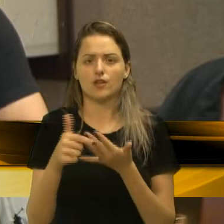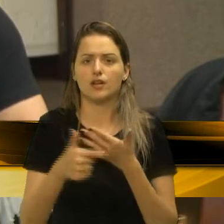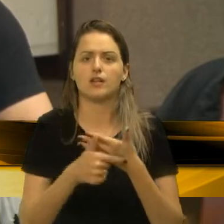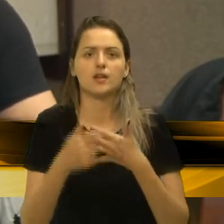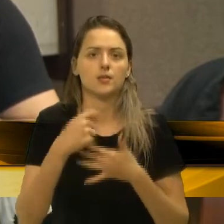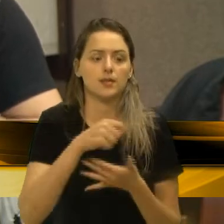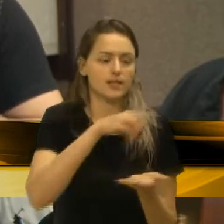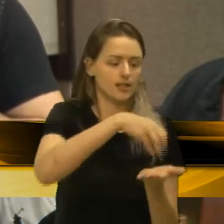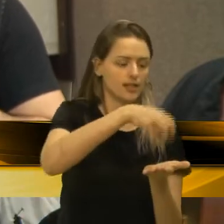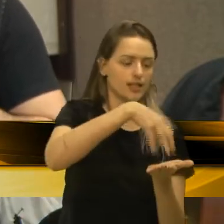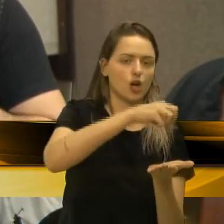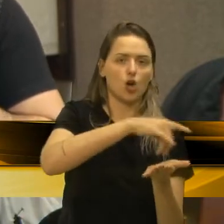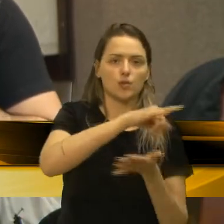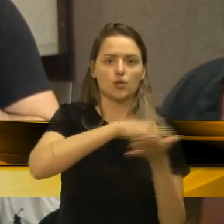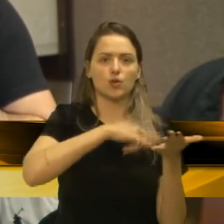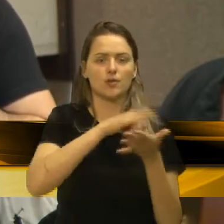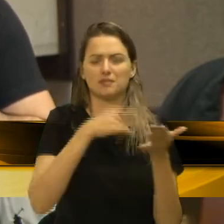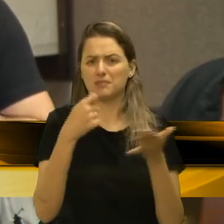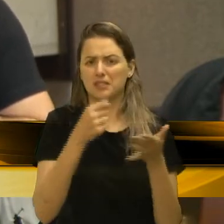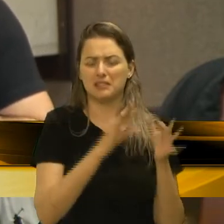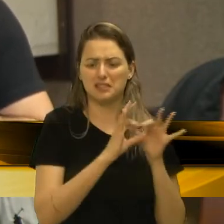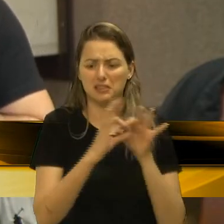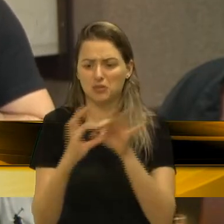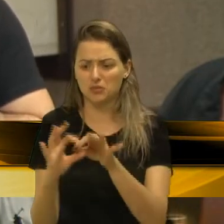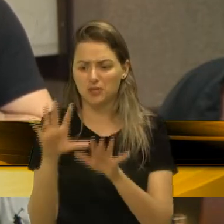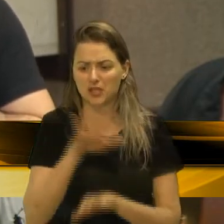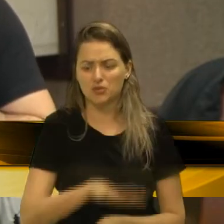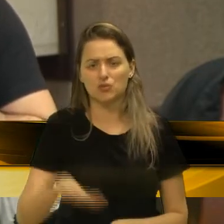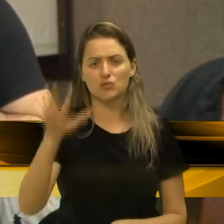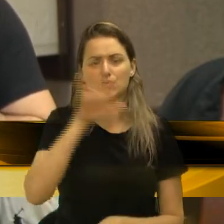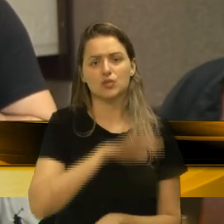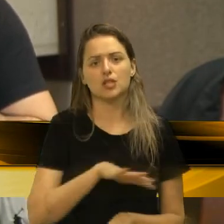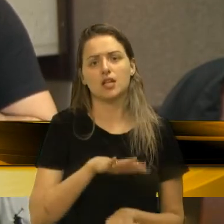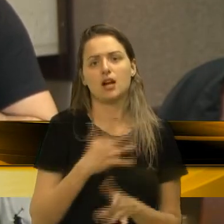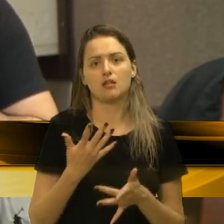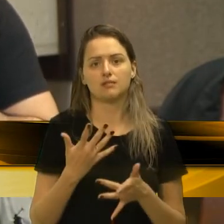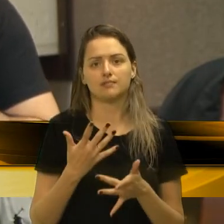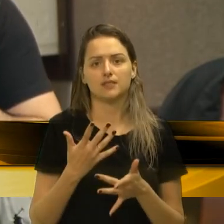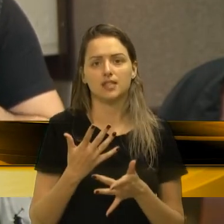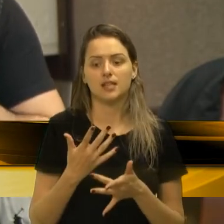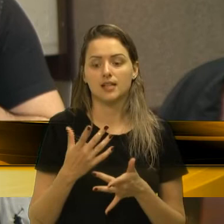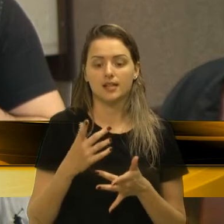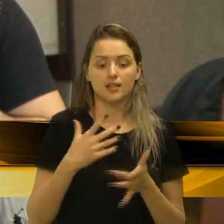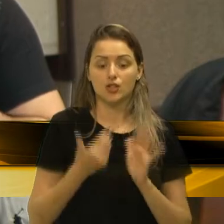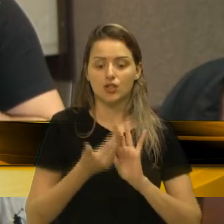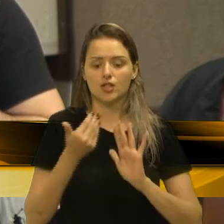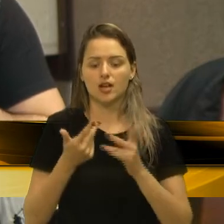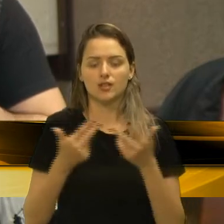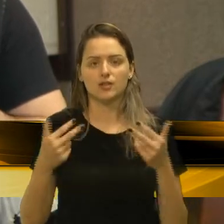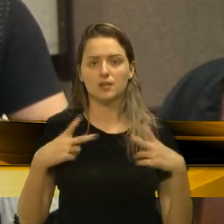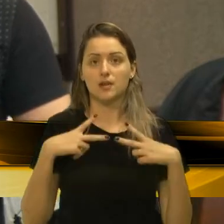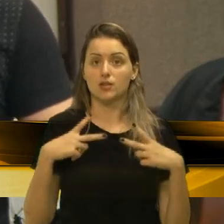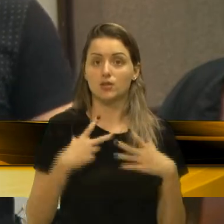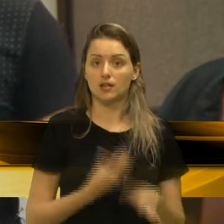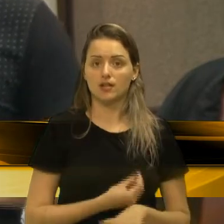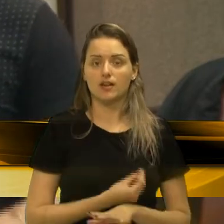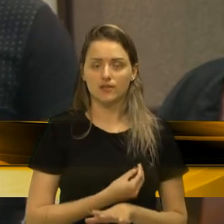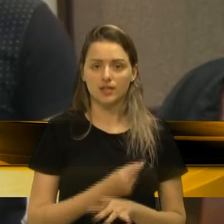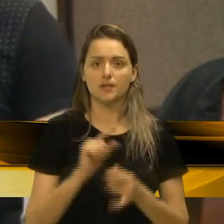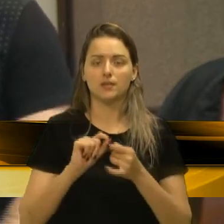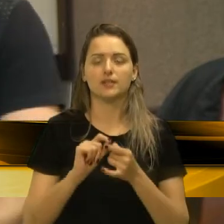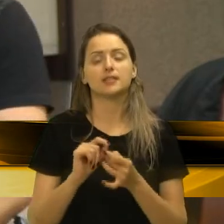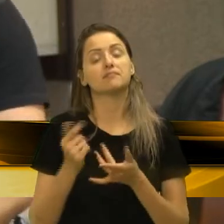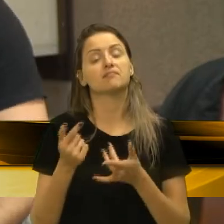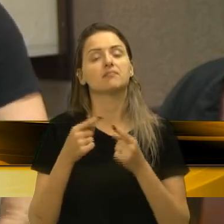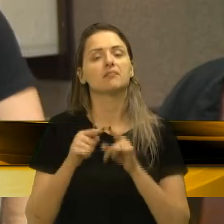xerox, tem que estar em todo o contexto escolar, privar da sua vida para estar lá. E aí, então, o Eduardo